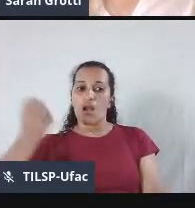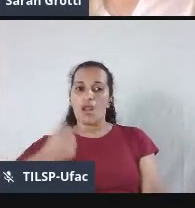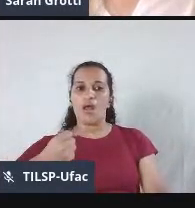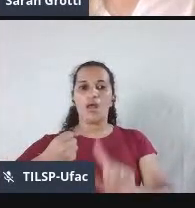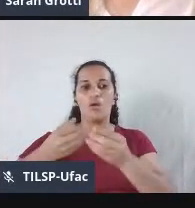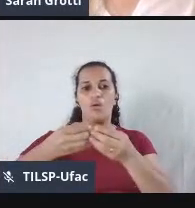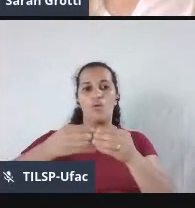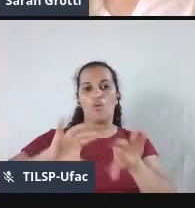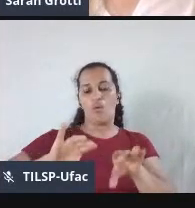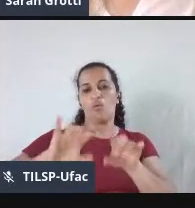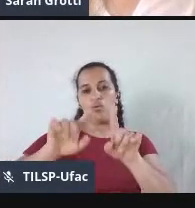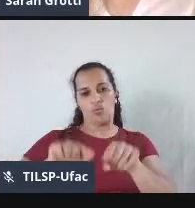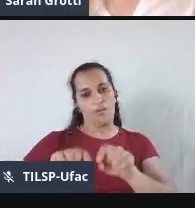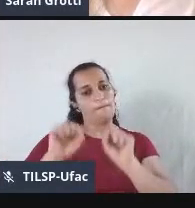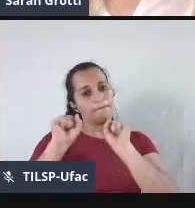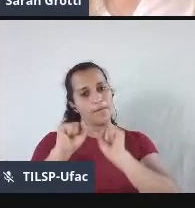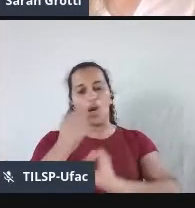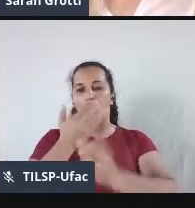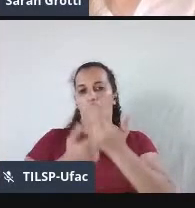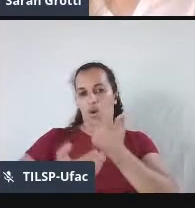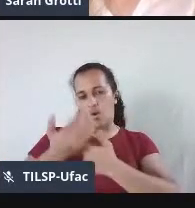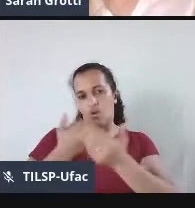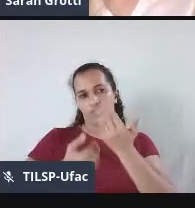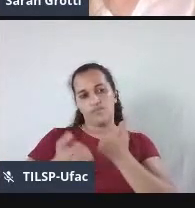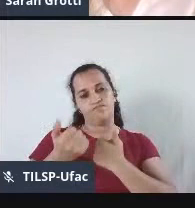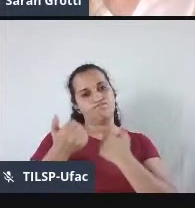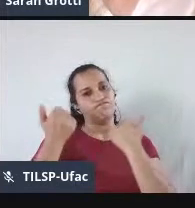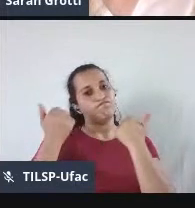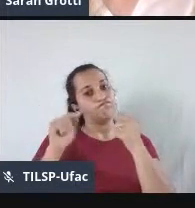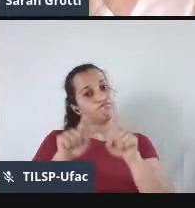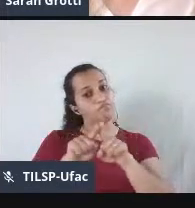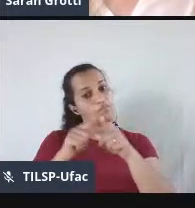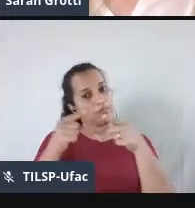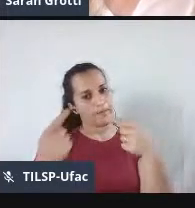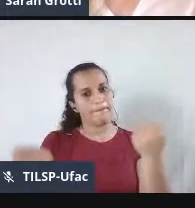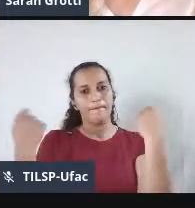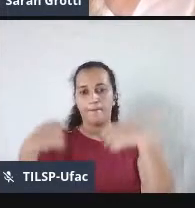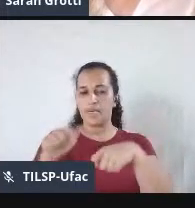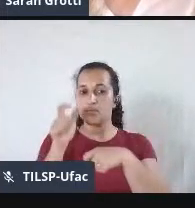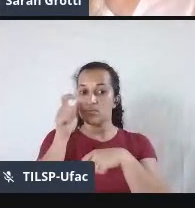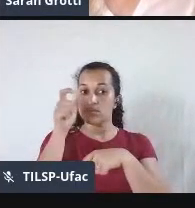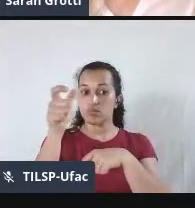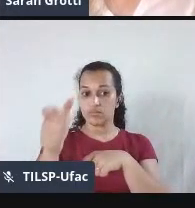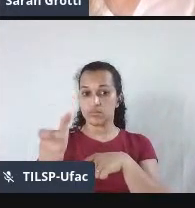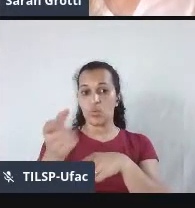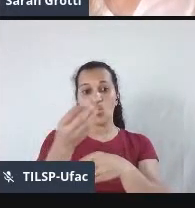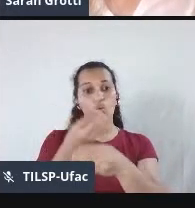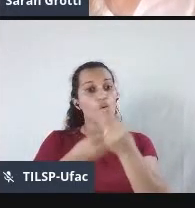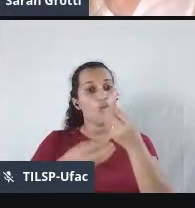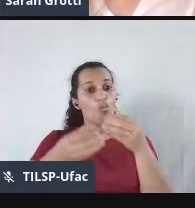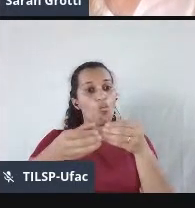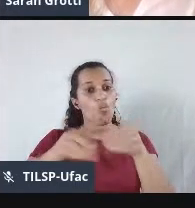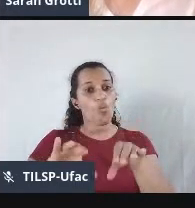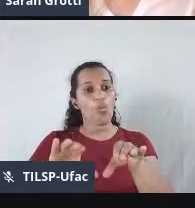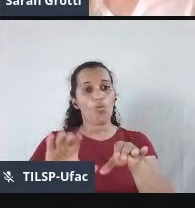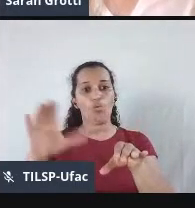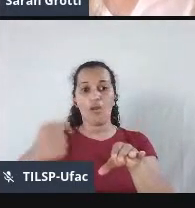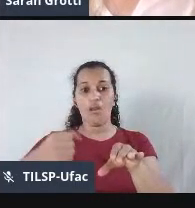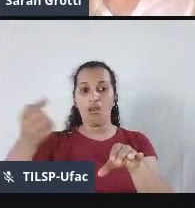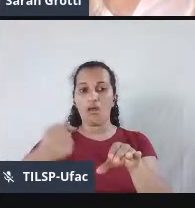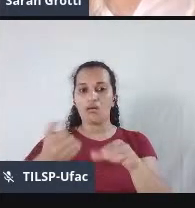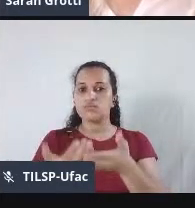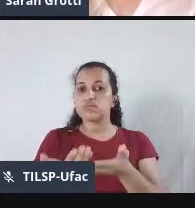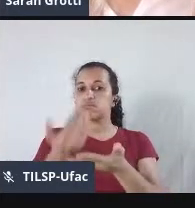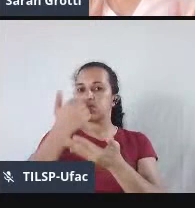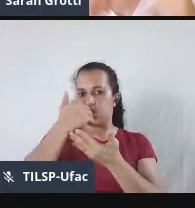ter ingestão suficiente da vitamina, mas precisa ter atenção ao consumo de ovo e leite, caso contrário, a